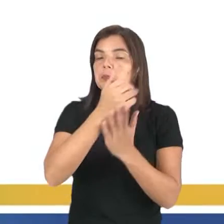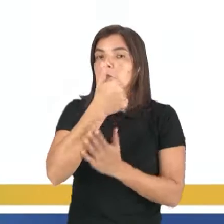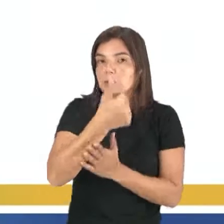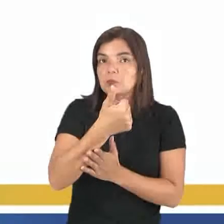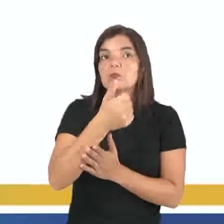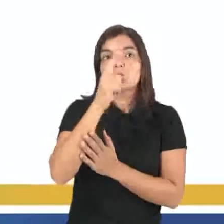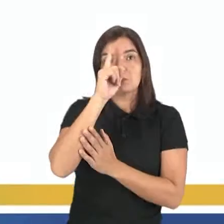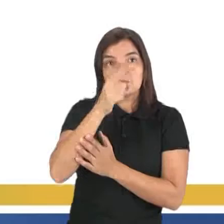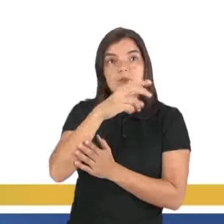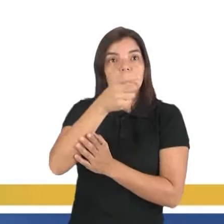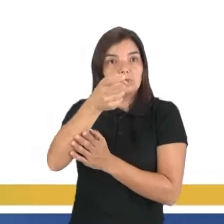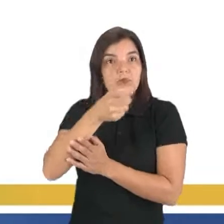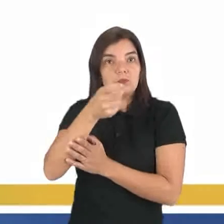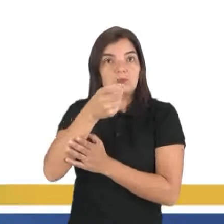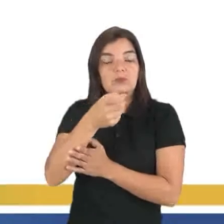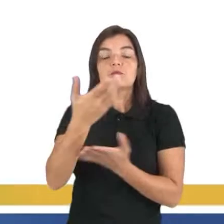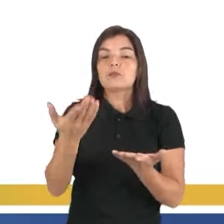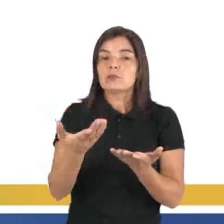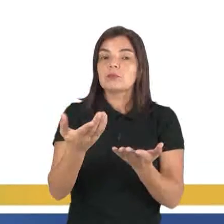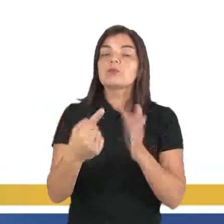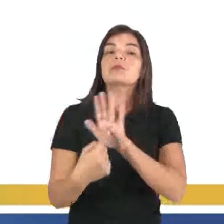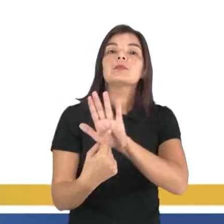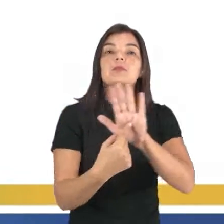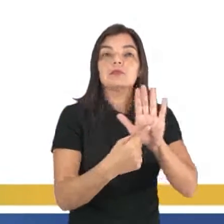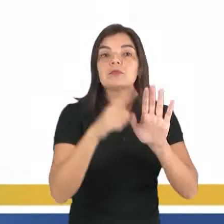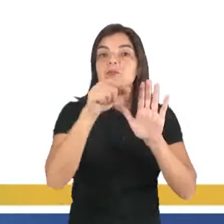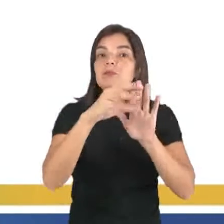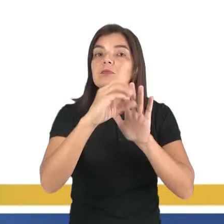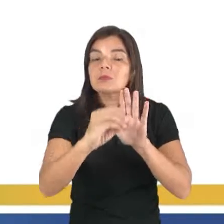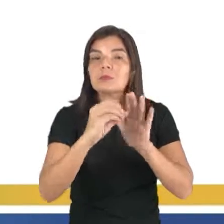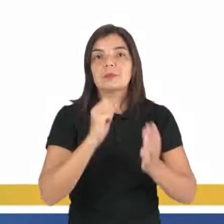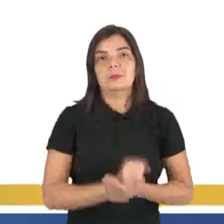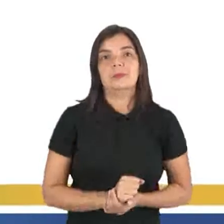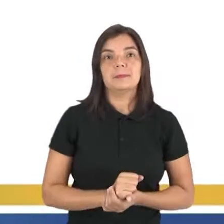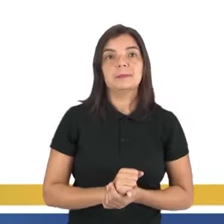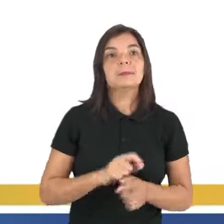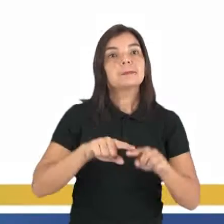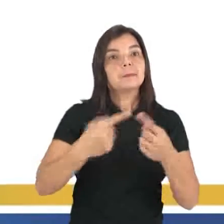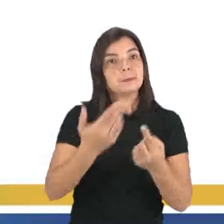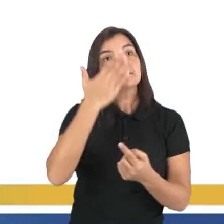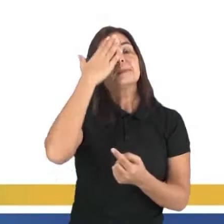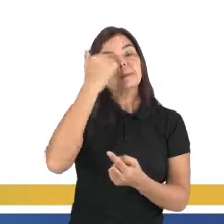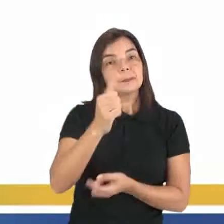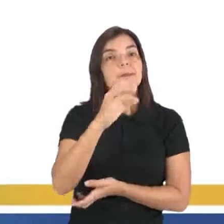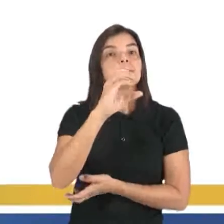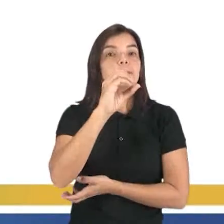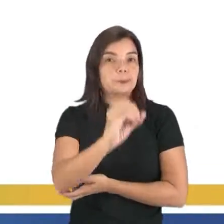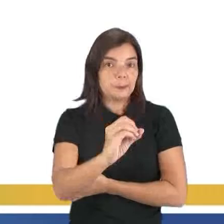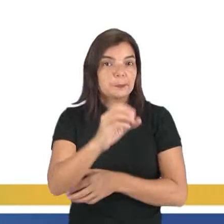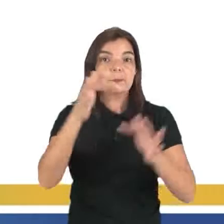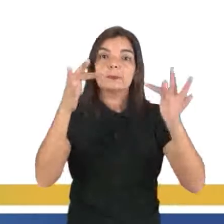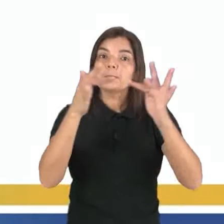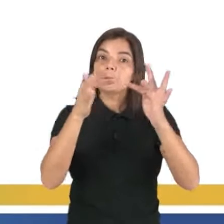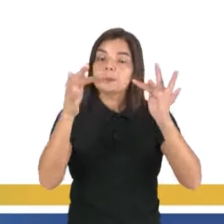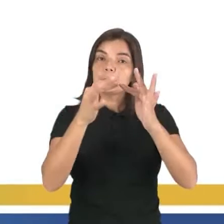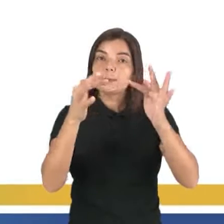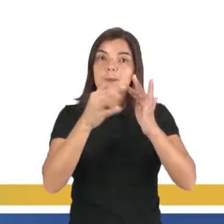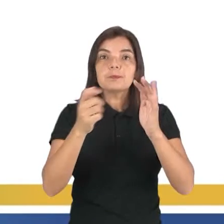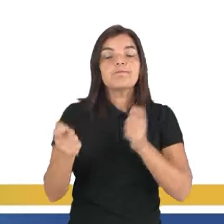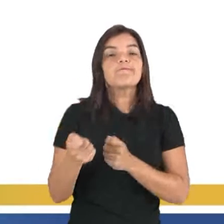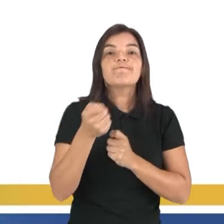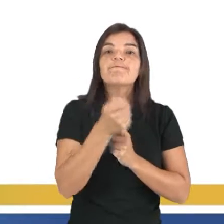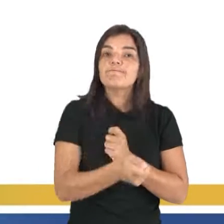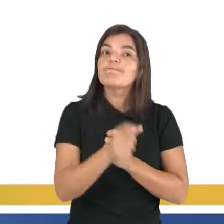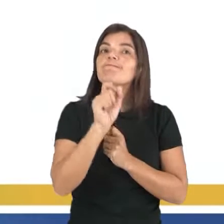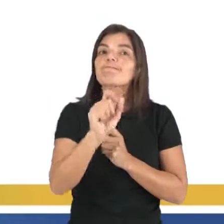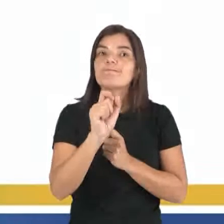do domínio da função tal que a sua imagem é zero. Para acharmos os zeros de uma função afim, devemos impor